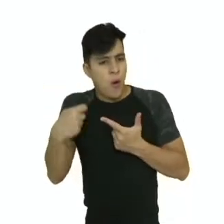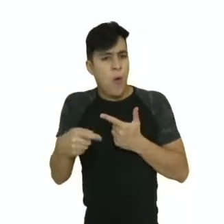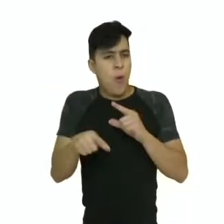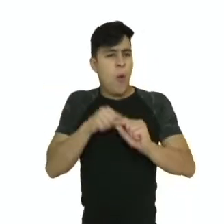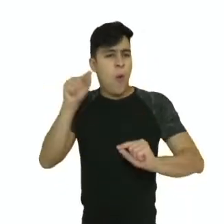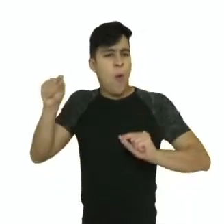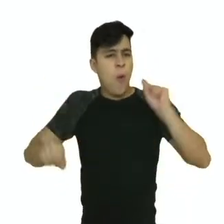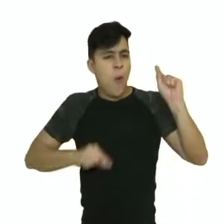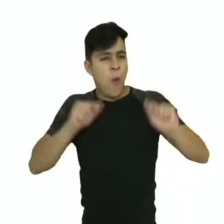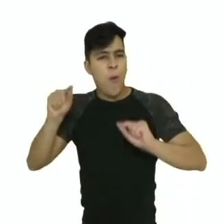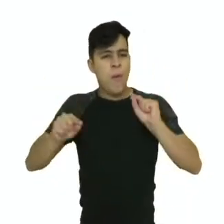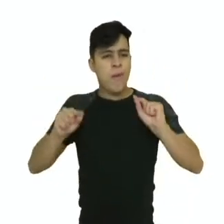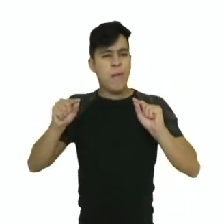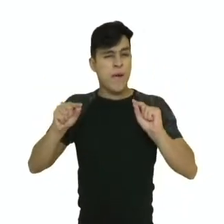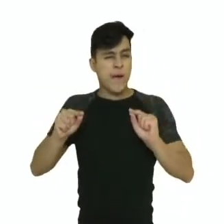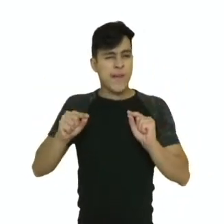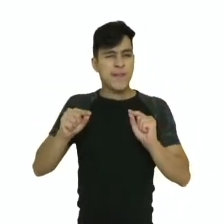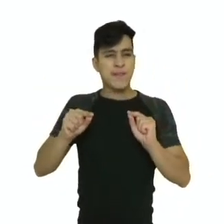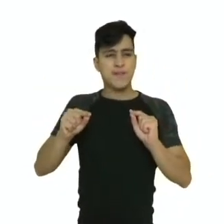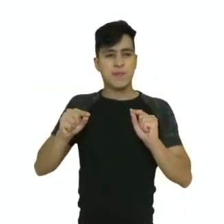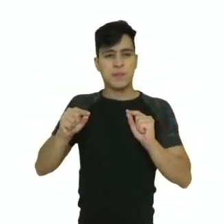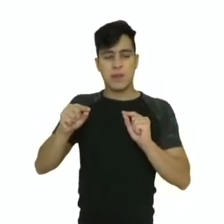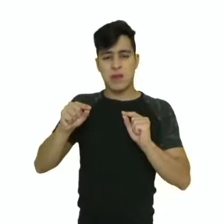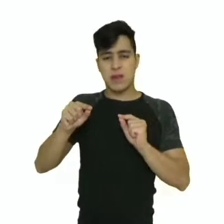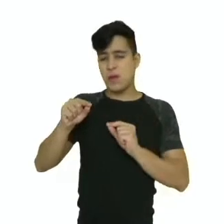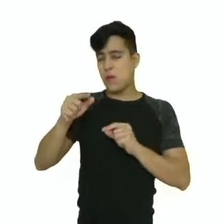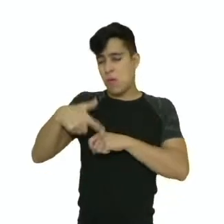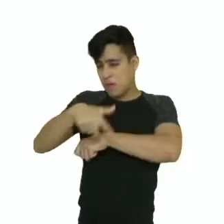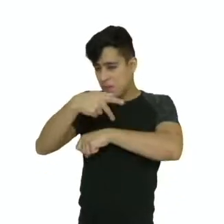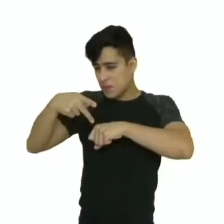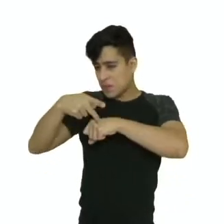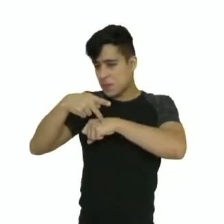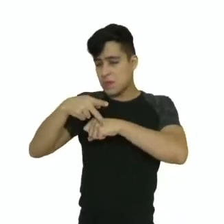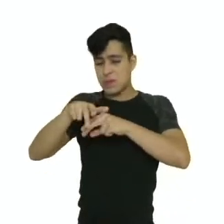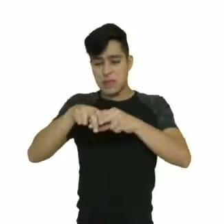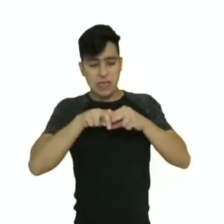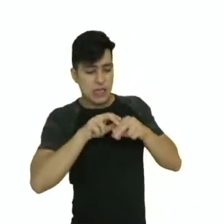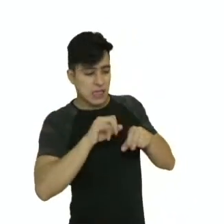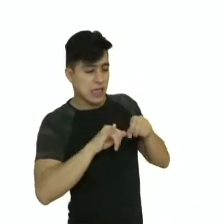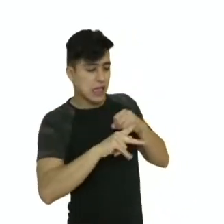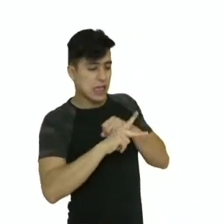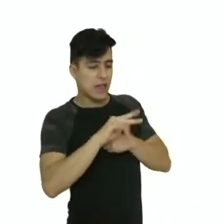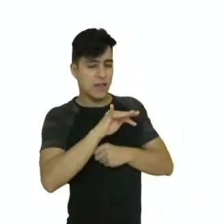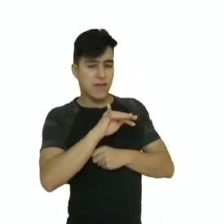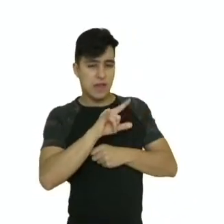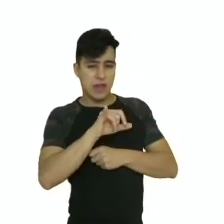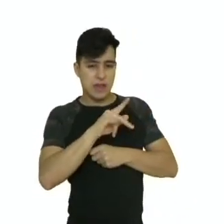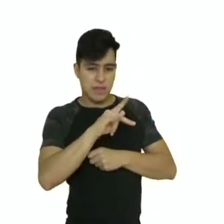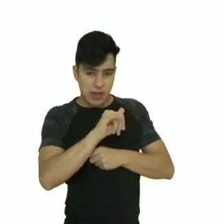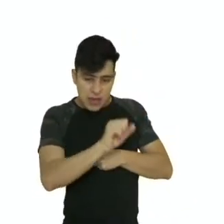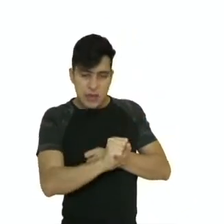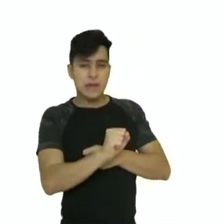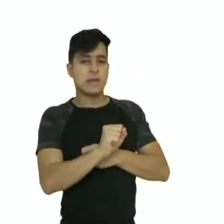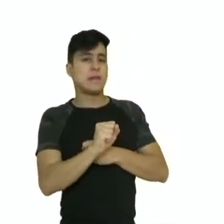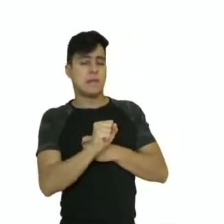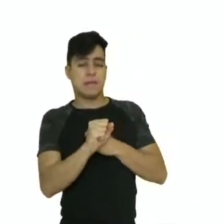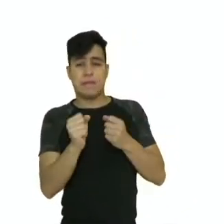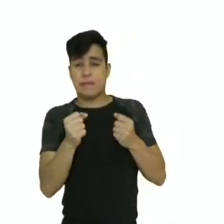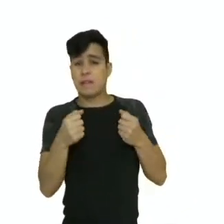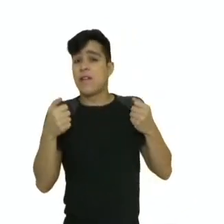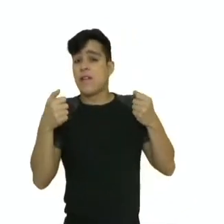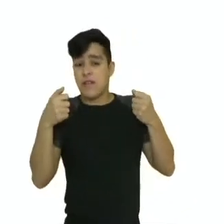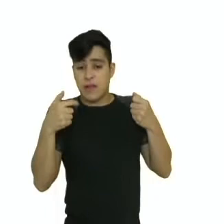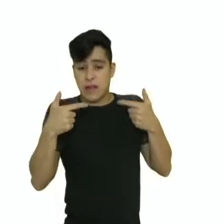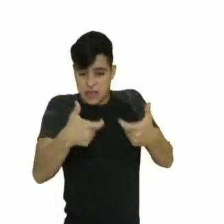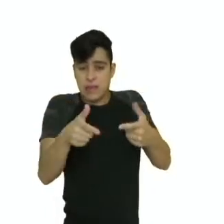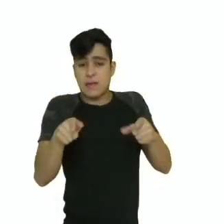como o Laos, né, Mianmar, a questão das Ilhas Filipinas, o que acontece na